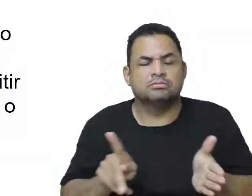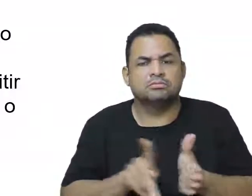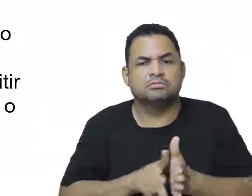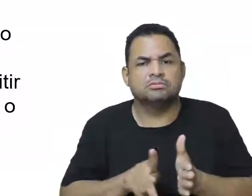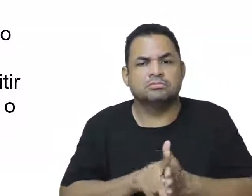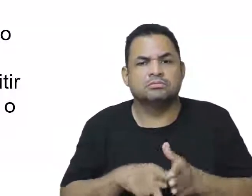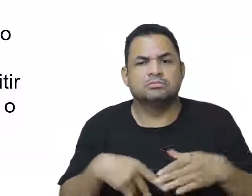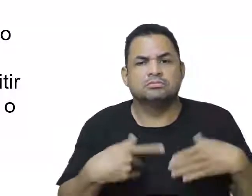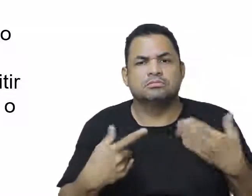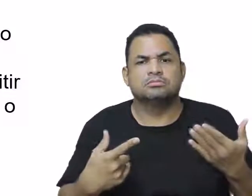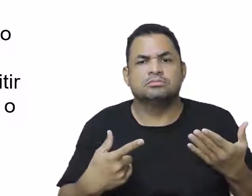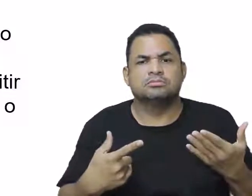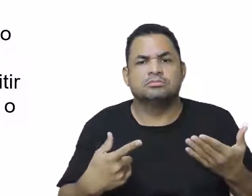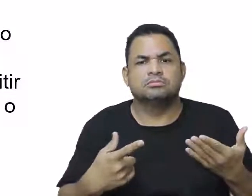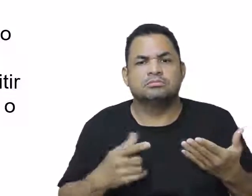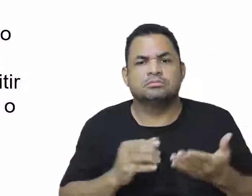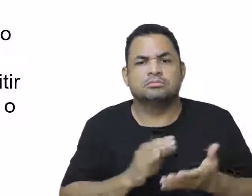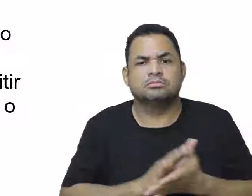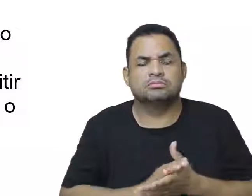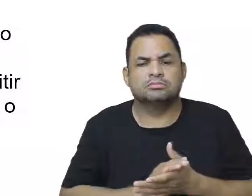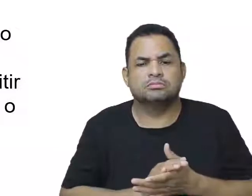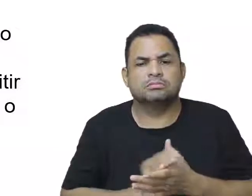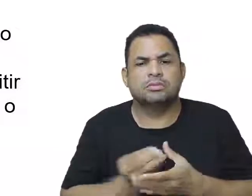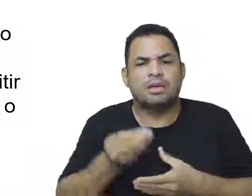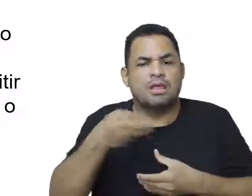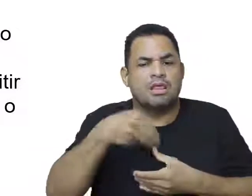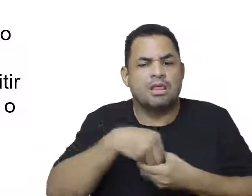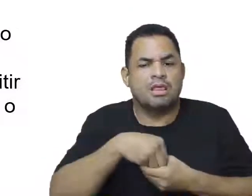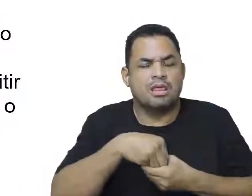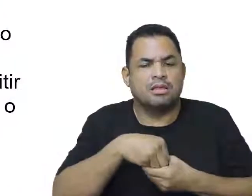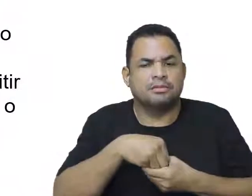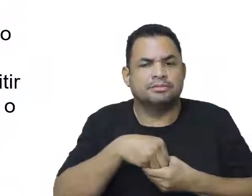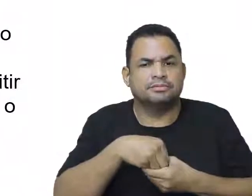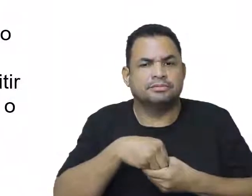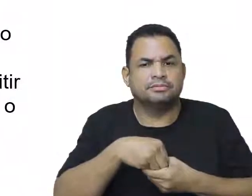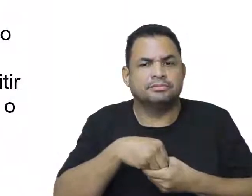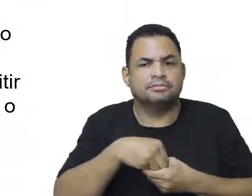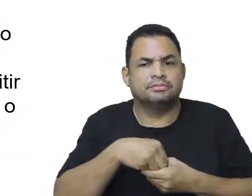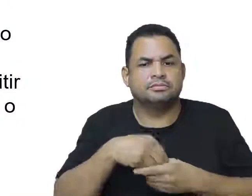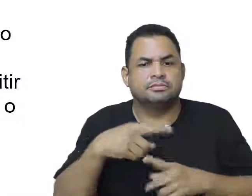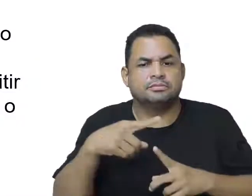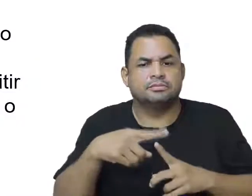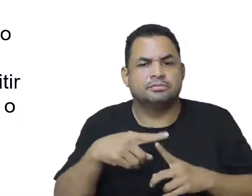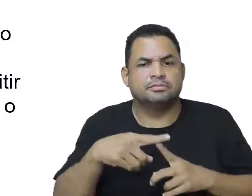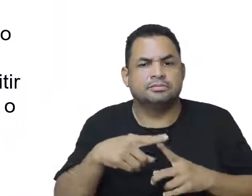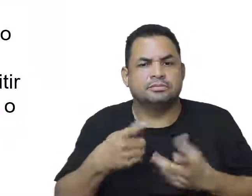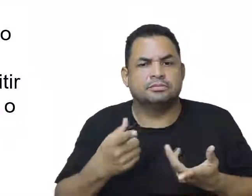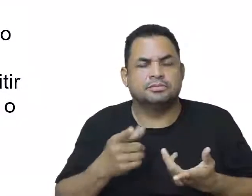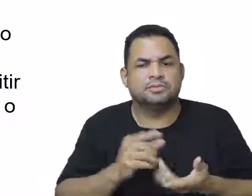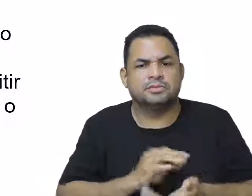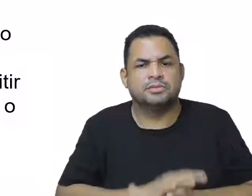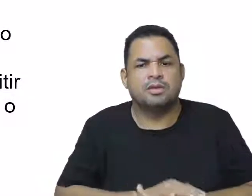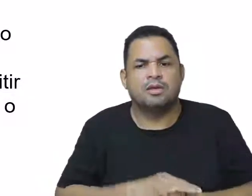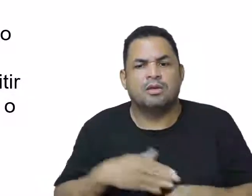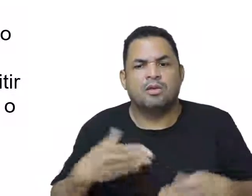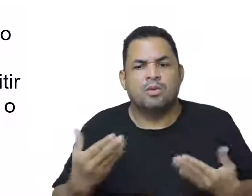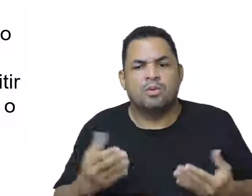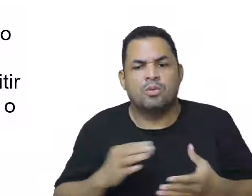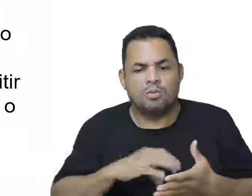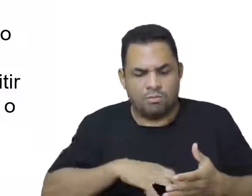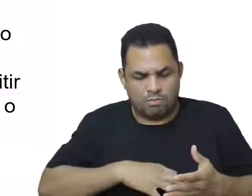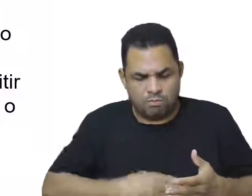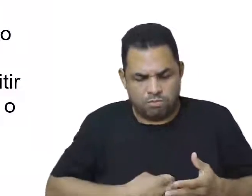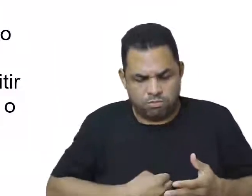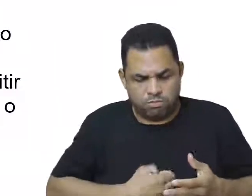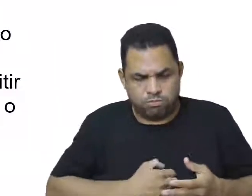especializados, por exemplo, que no caso é o interno do estômago, ele é um tipo de tecido de revestimento. O estômago, por